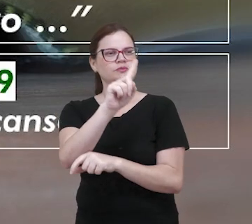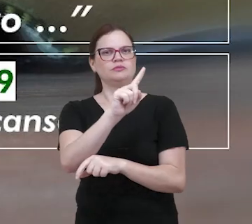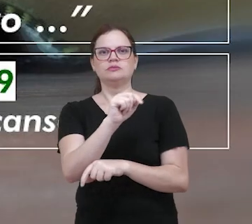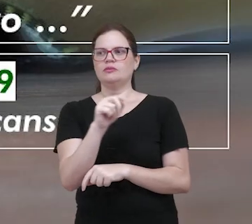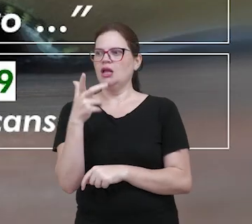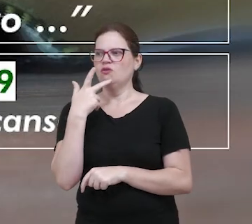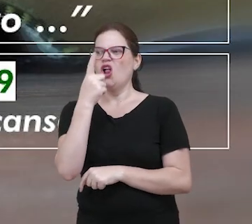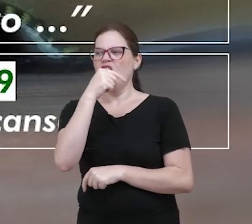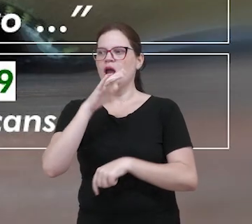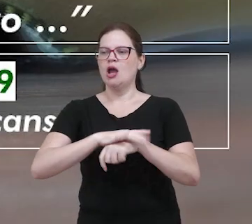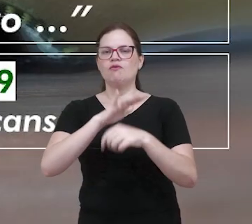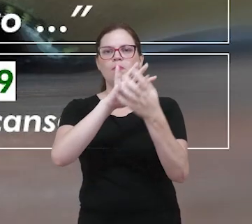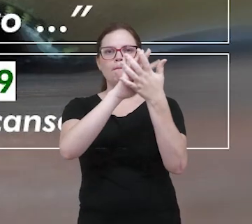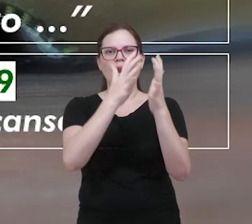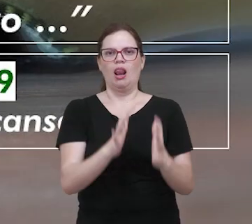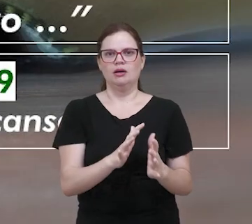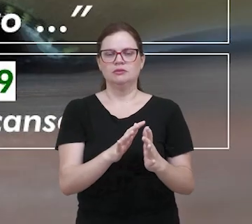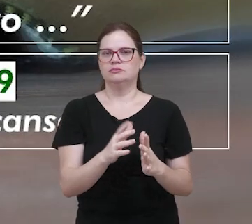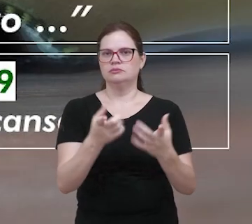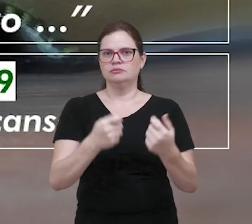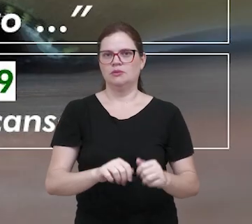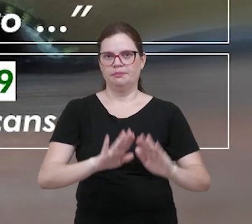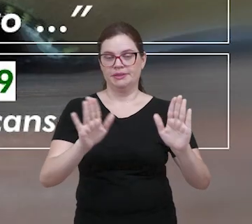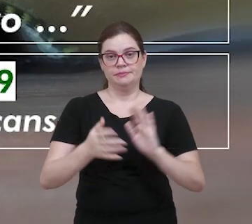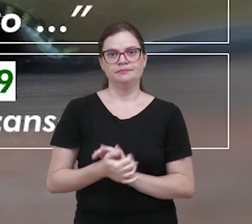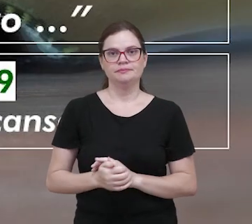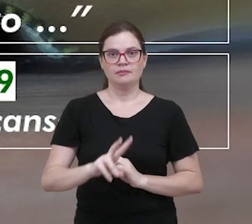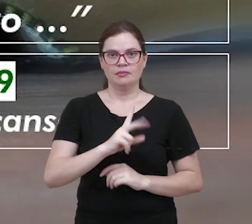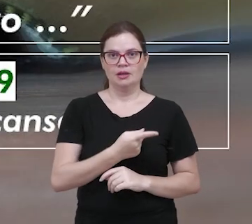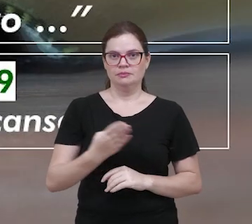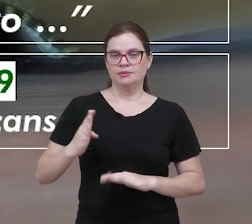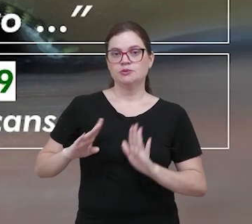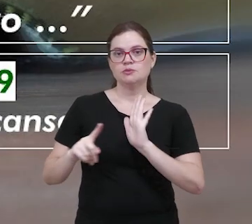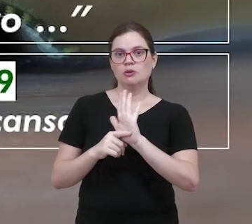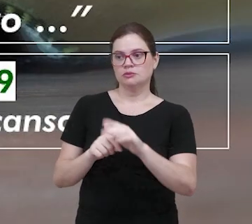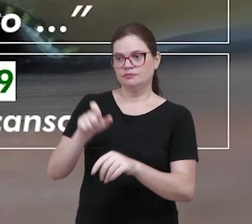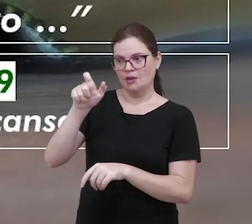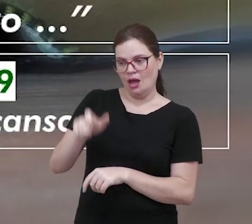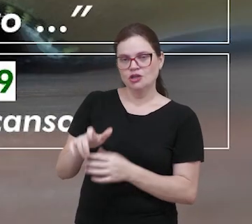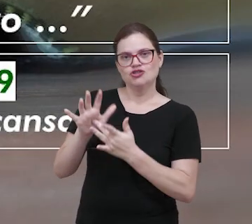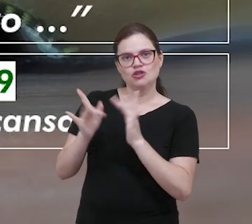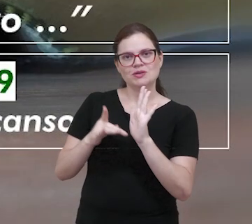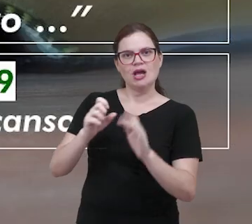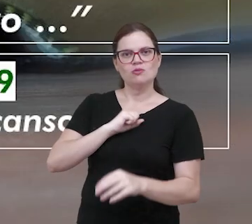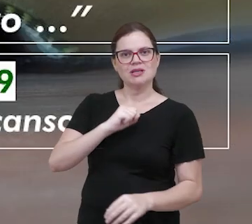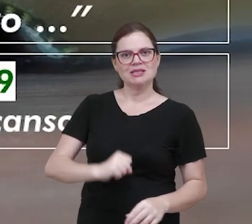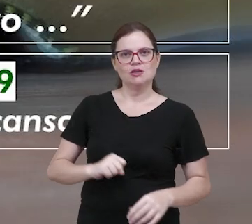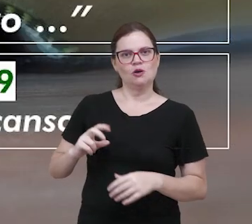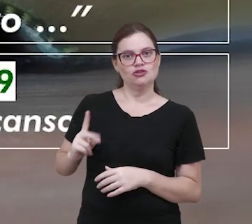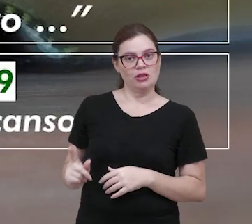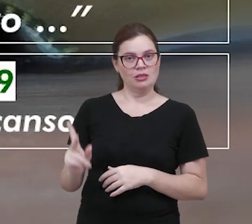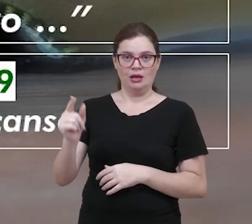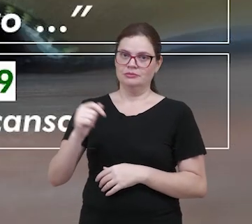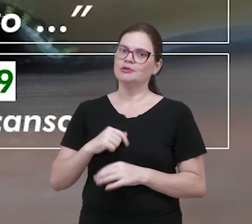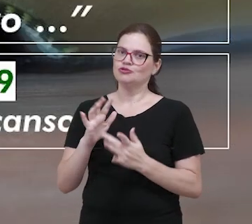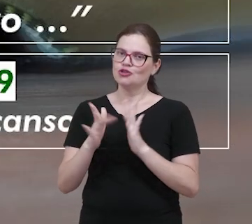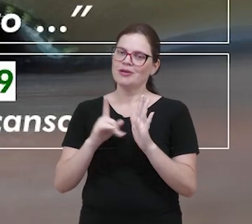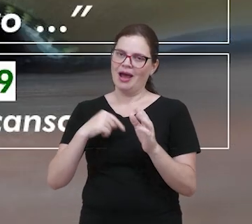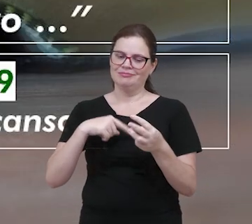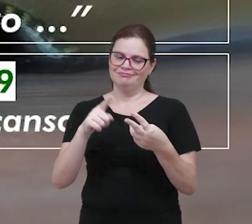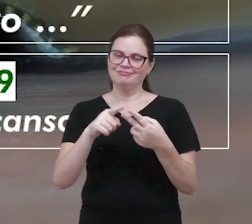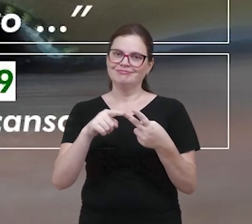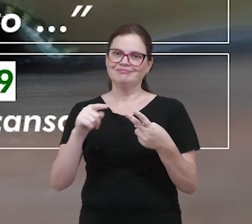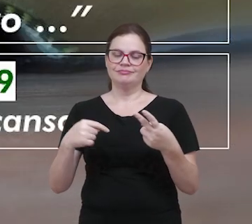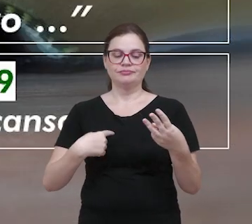próprio. Hebreus 5,6 diz assim: és o sacerdote eterno. Jesus é o sacerdote eterno também. João